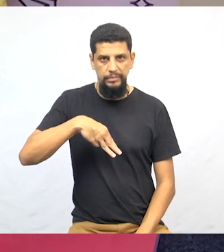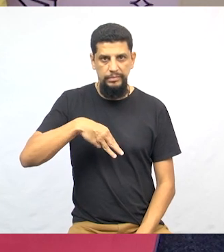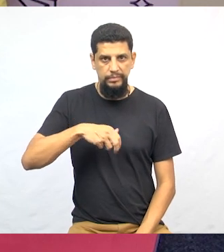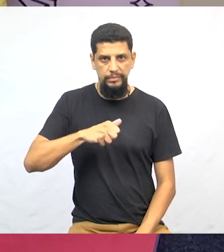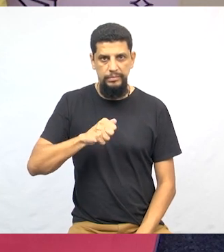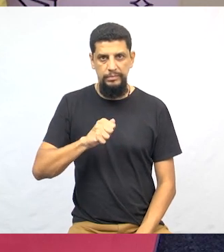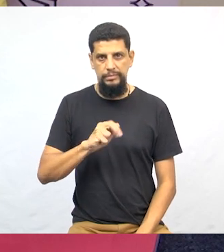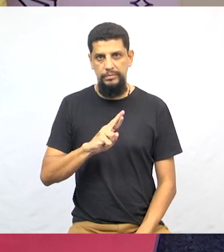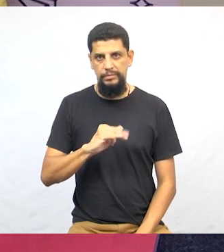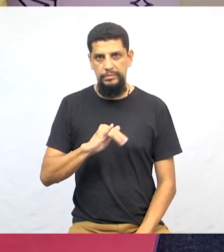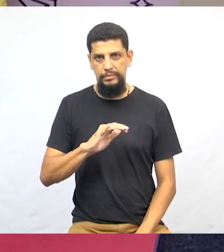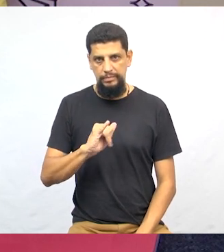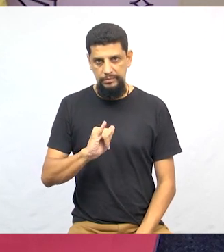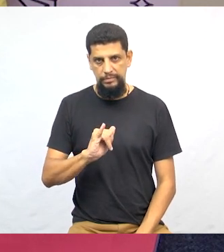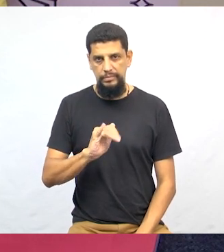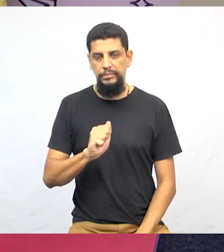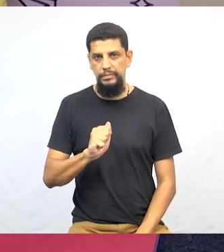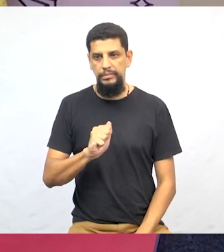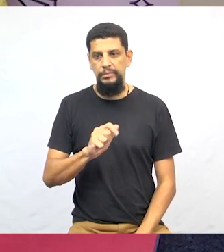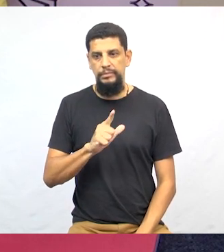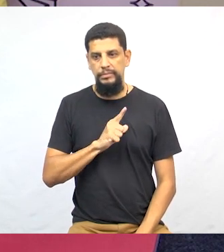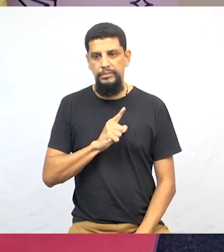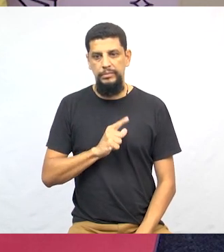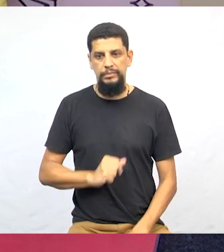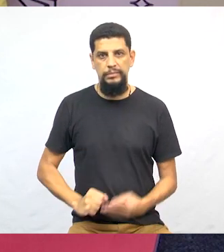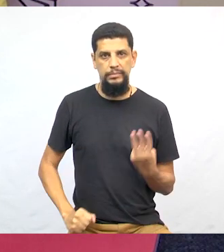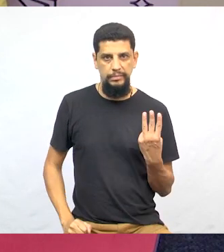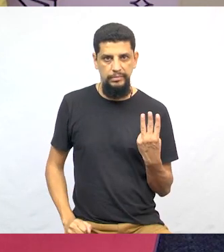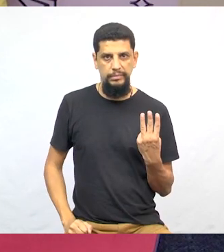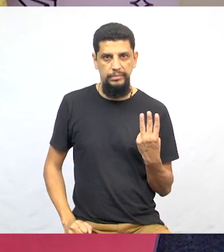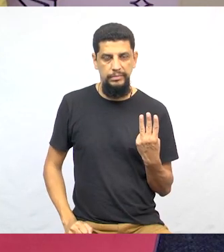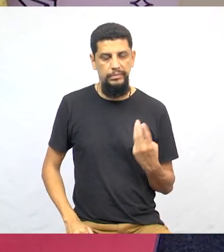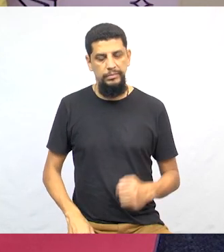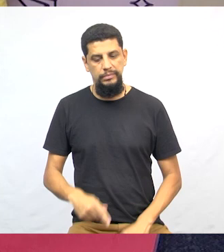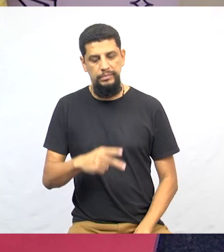ficar melhor para vocês visualizarem.